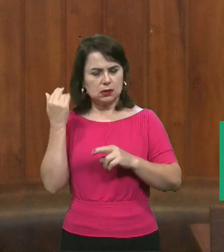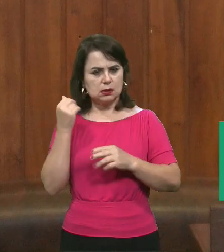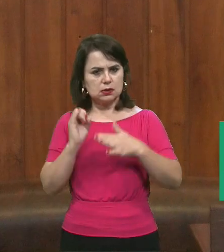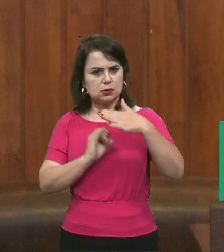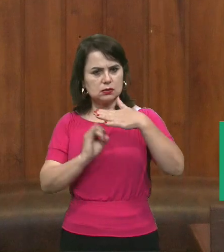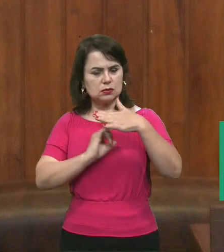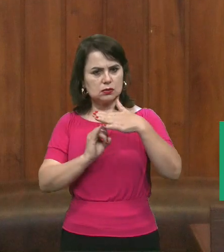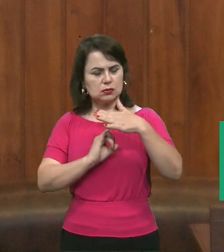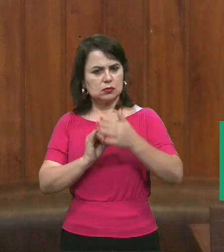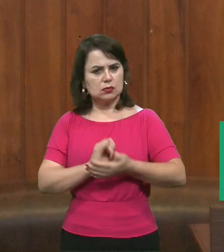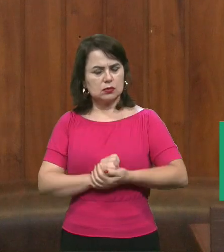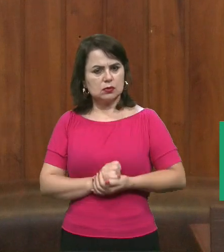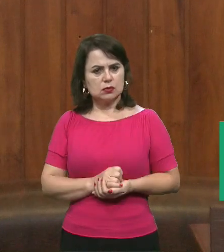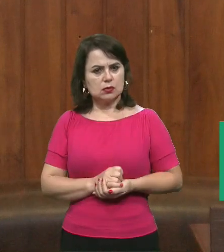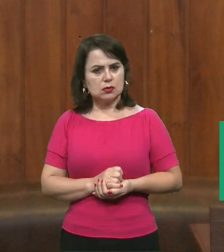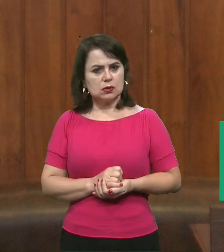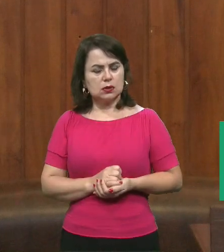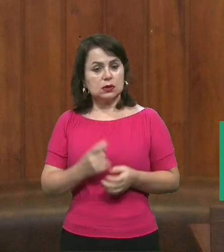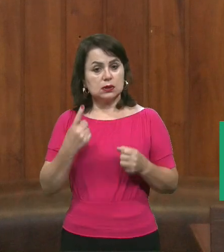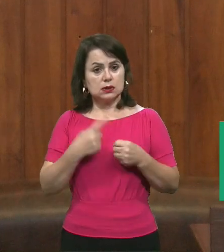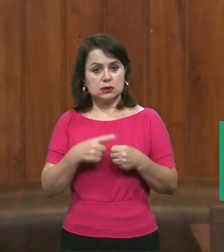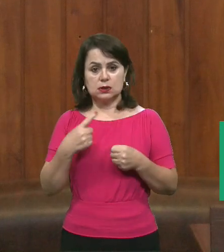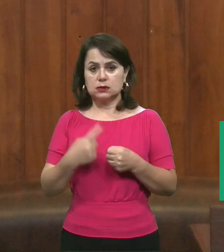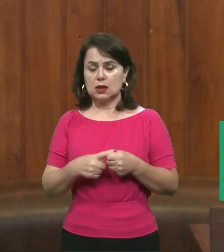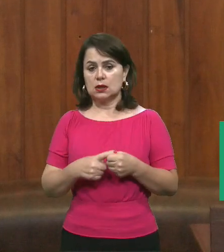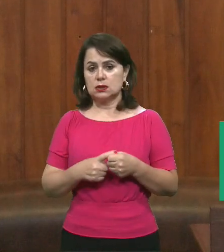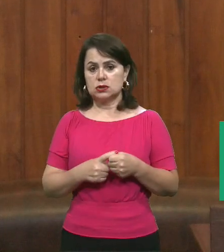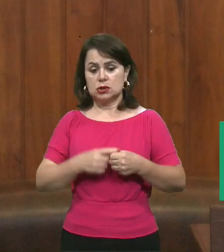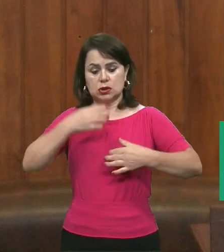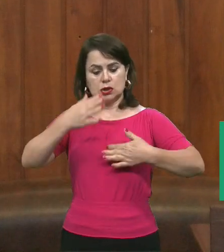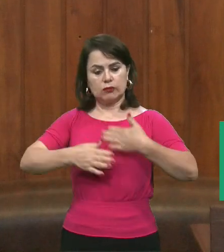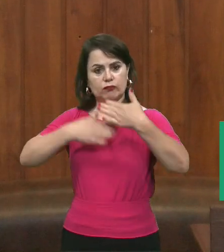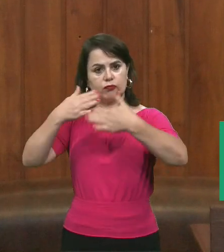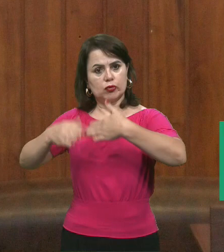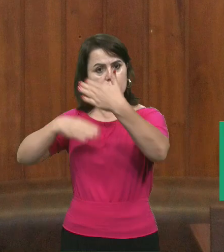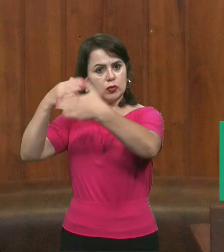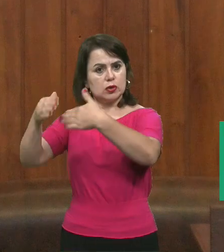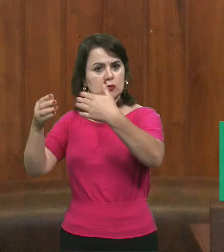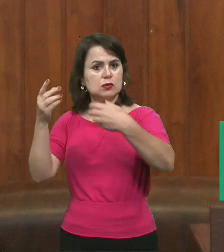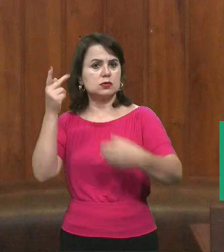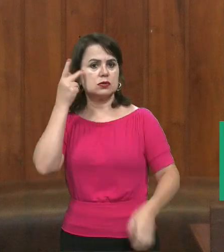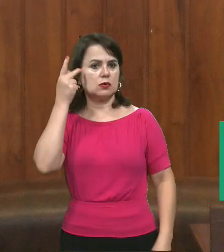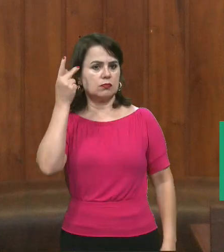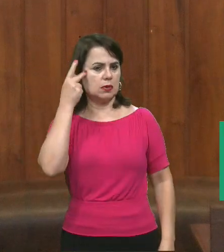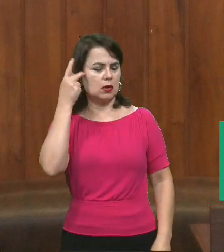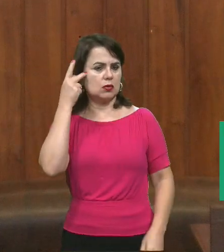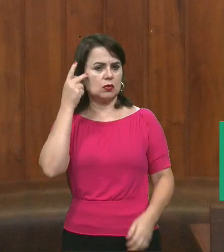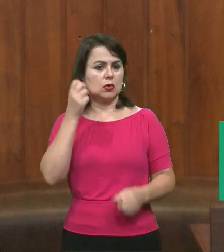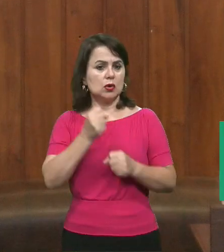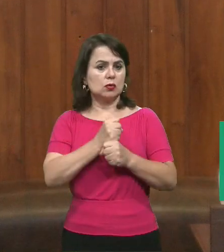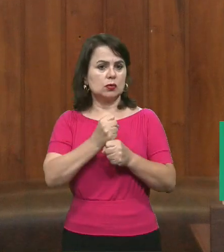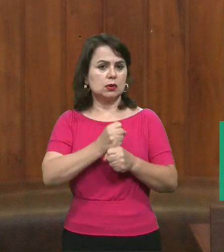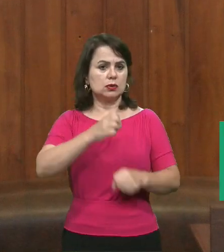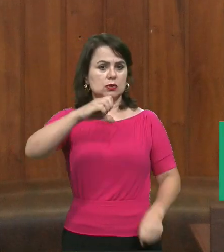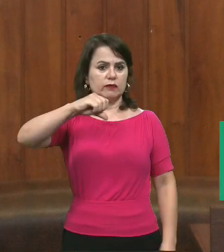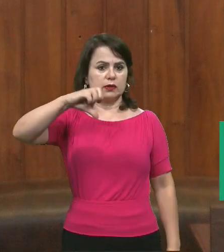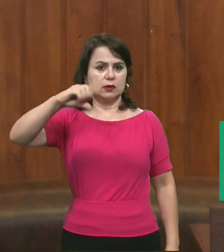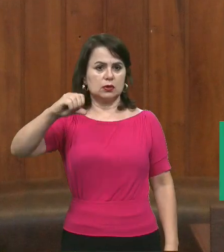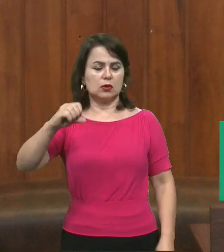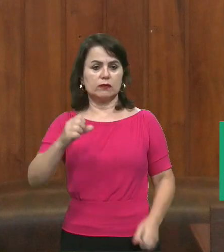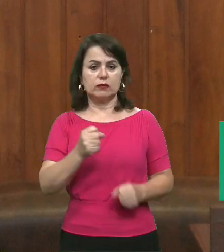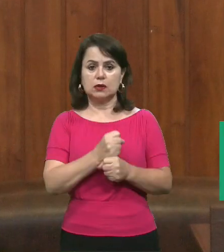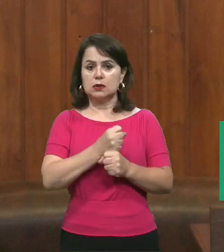Senna também. Cidade que mais cresceu no estado de São Paulo em 99 e 2000,